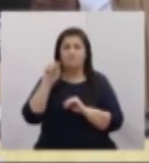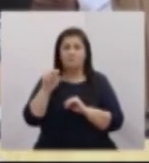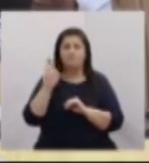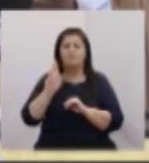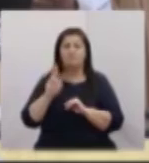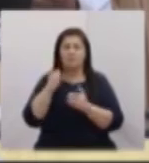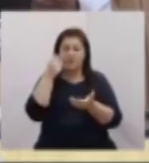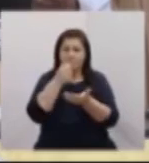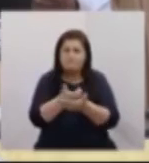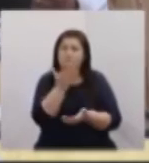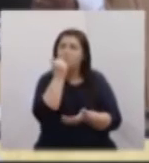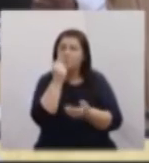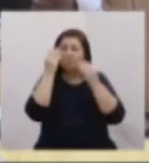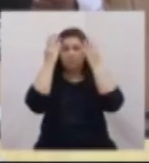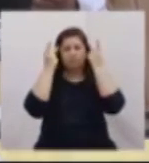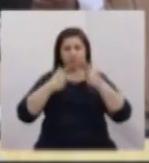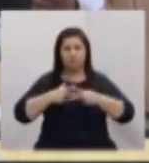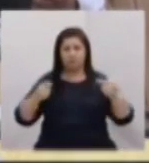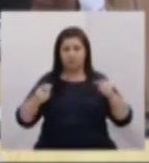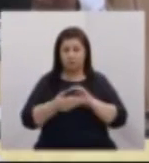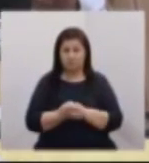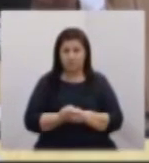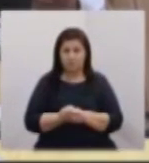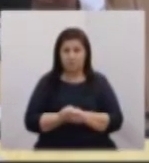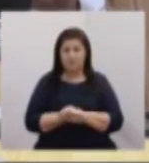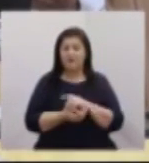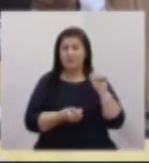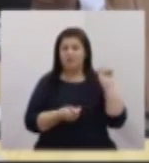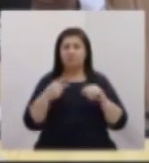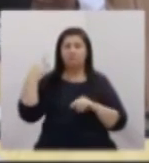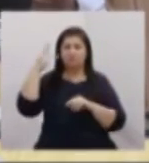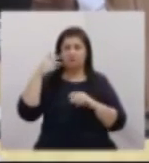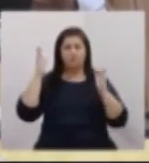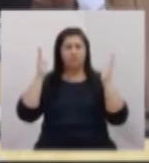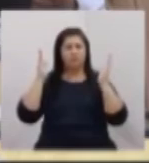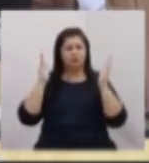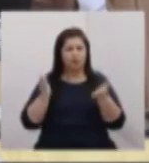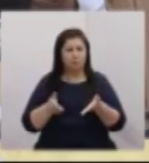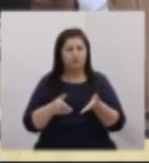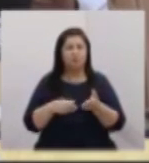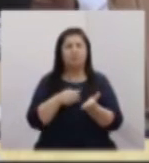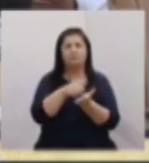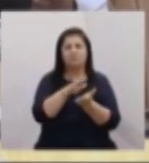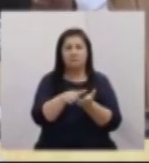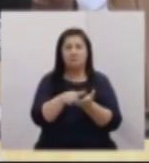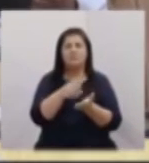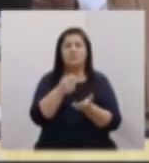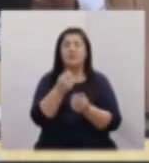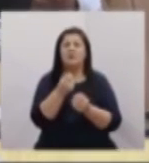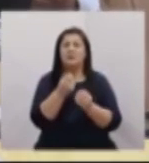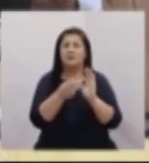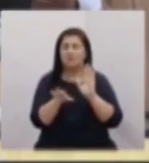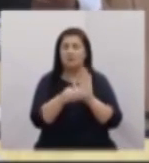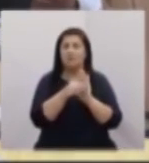de ração, considerando que essa vereadora apresentou também uma emenda impositiva no valor de 50 mil para a